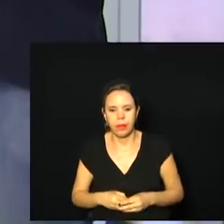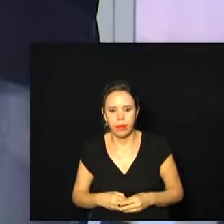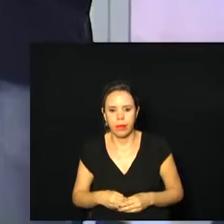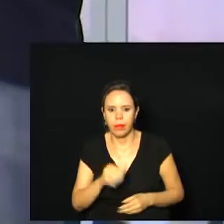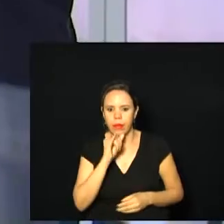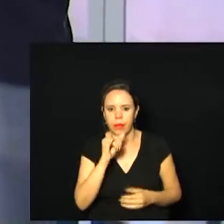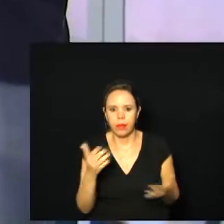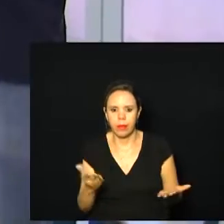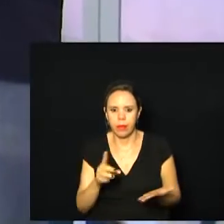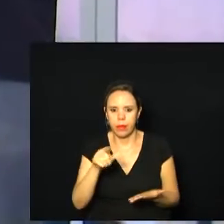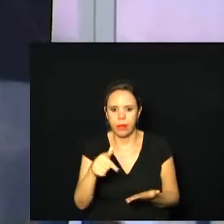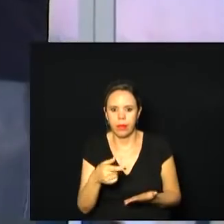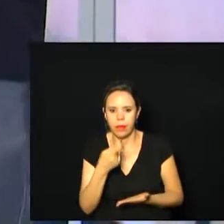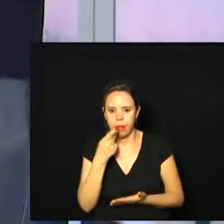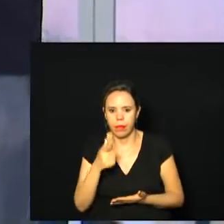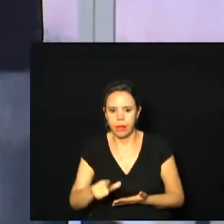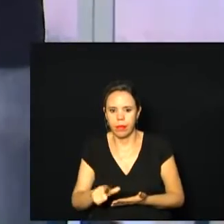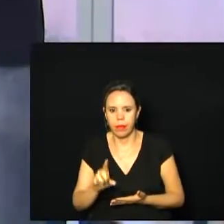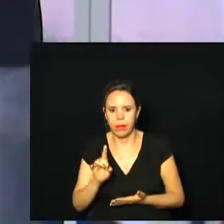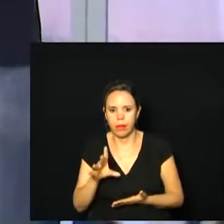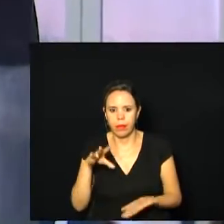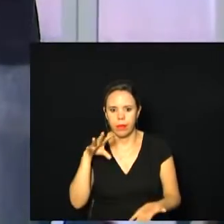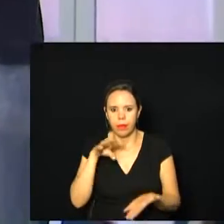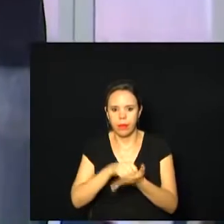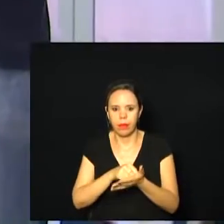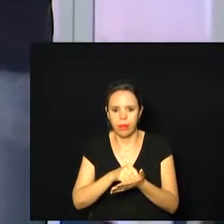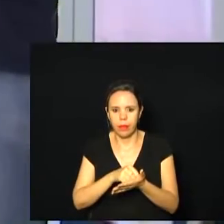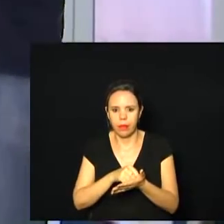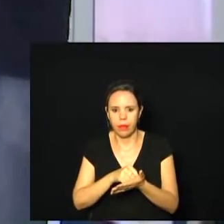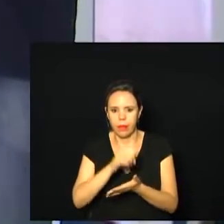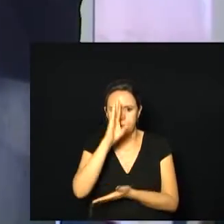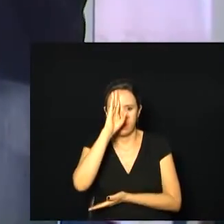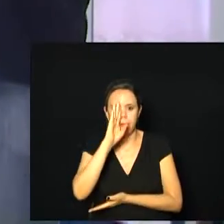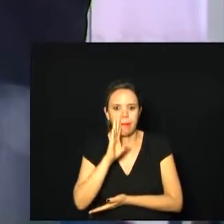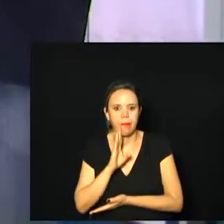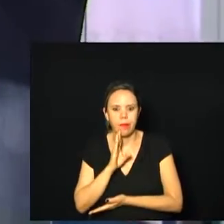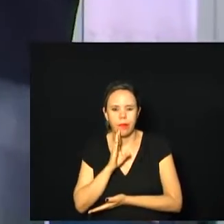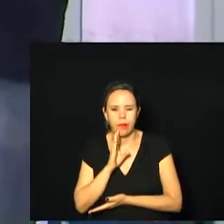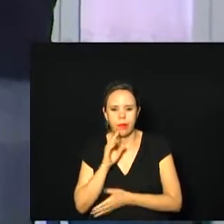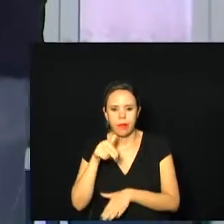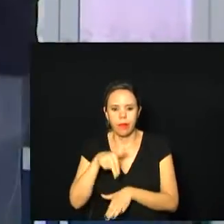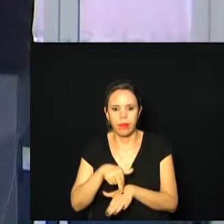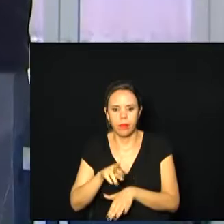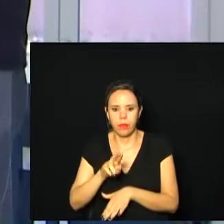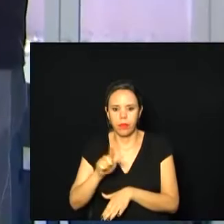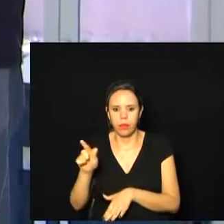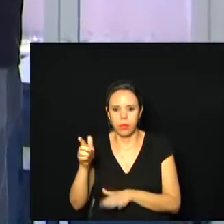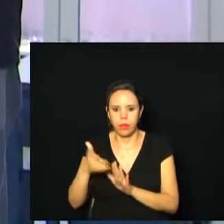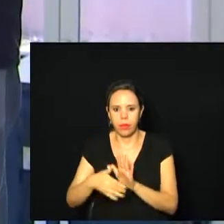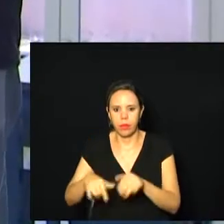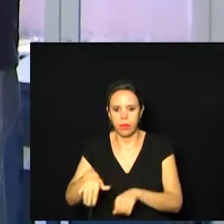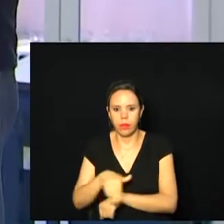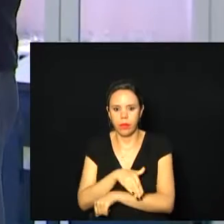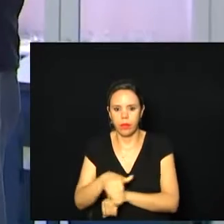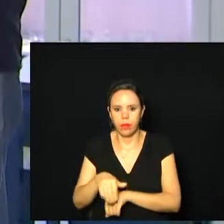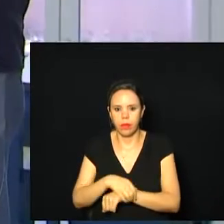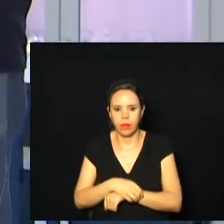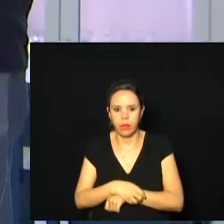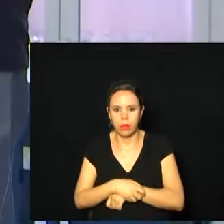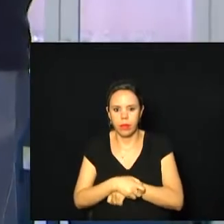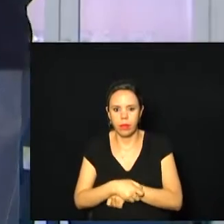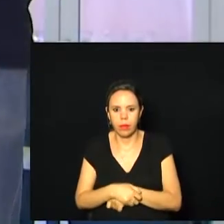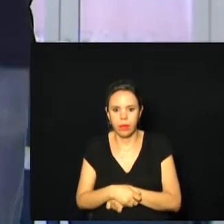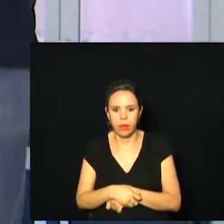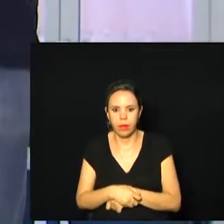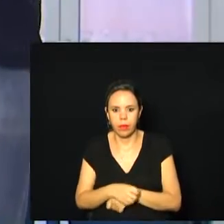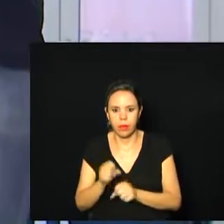falar agora e depois a gente repete. É só fazer o cadastro gratuitamente, vindo com um RG, um comprovante de residência, tá?